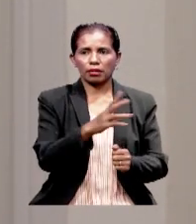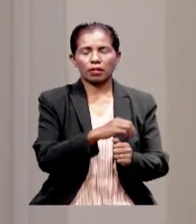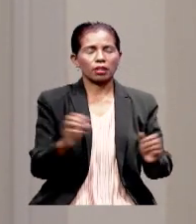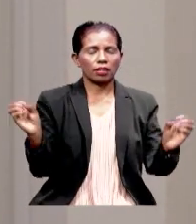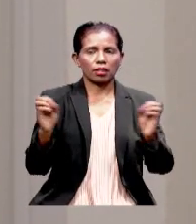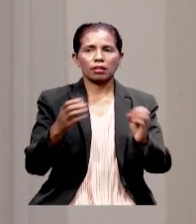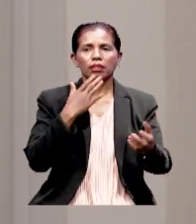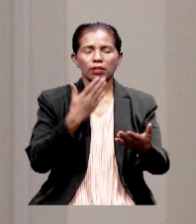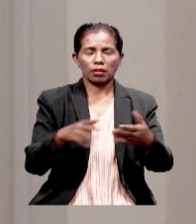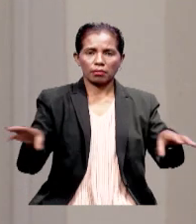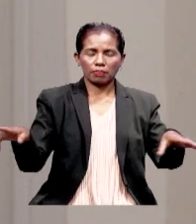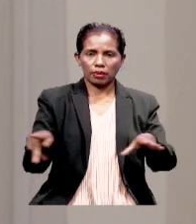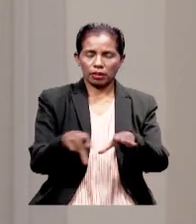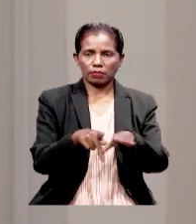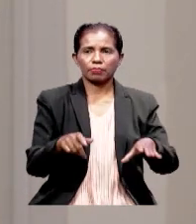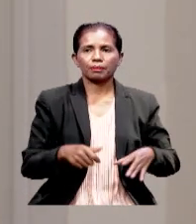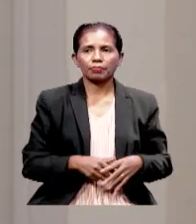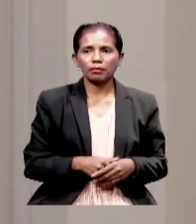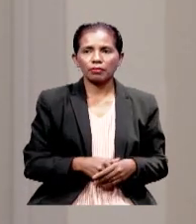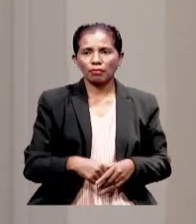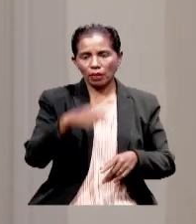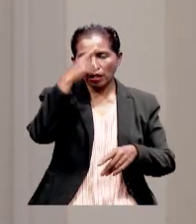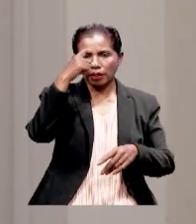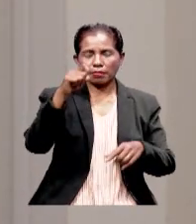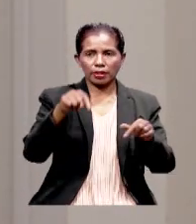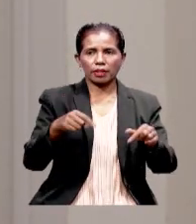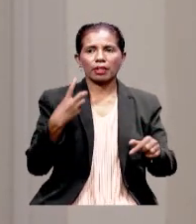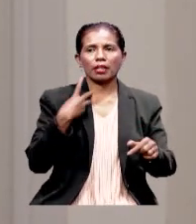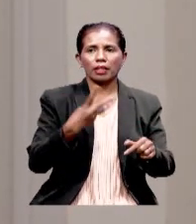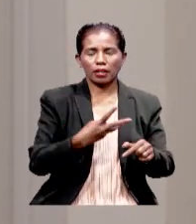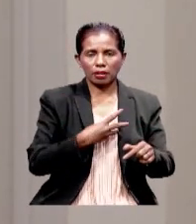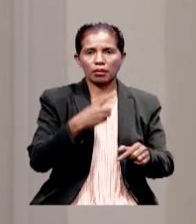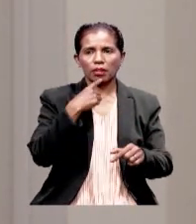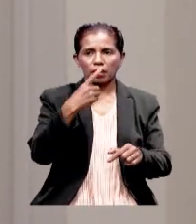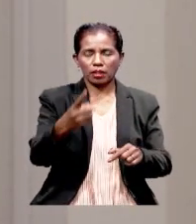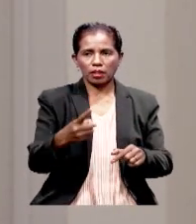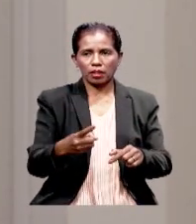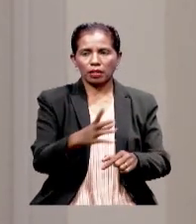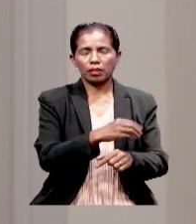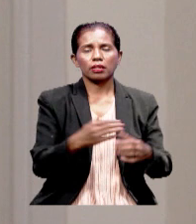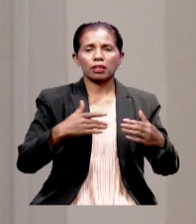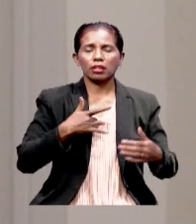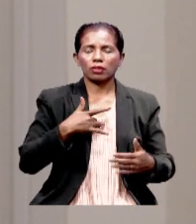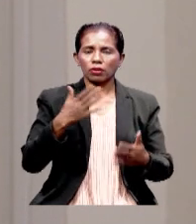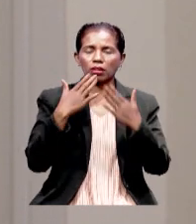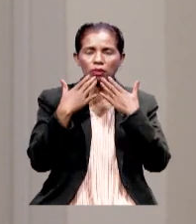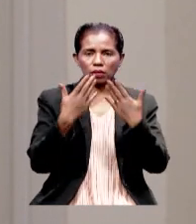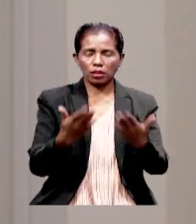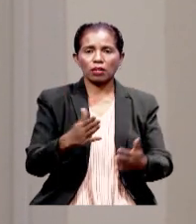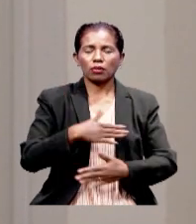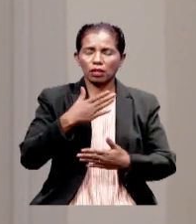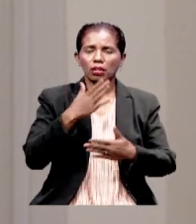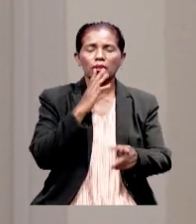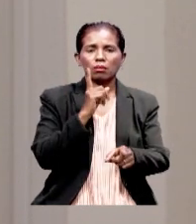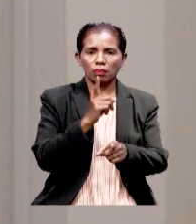está impossível. Também é a minha certa carta, orgulho e voto, e contente teres,